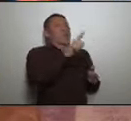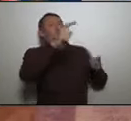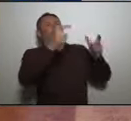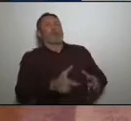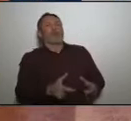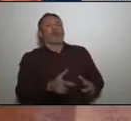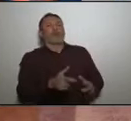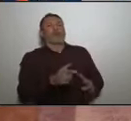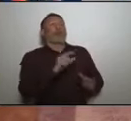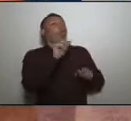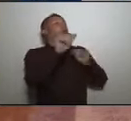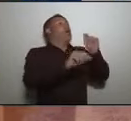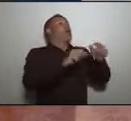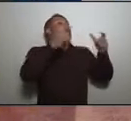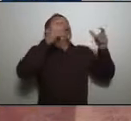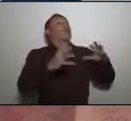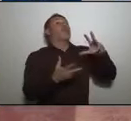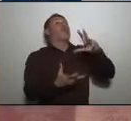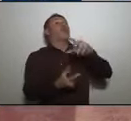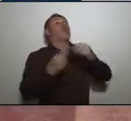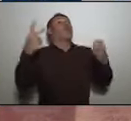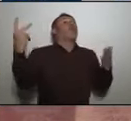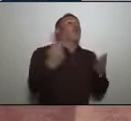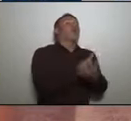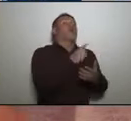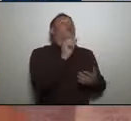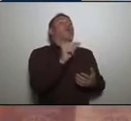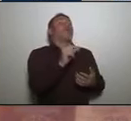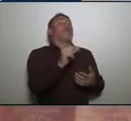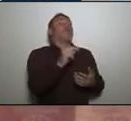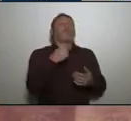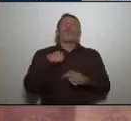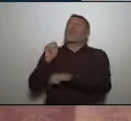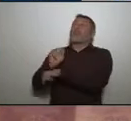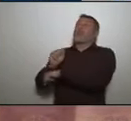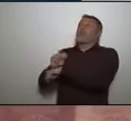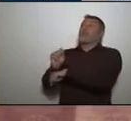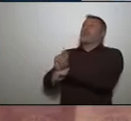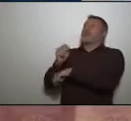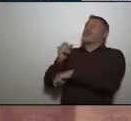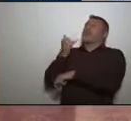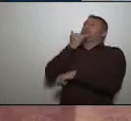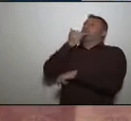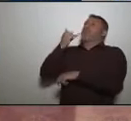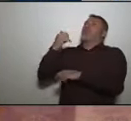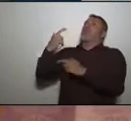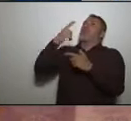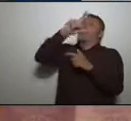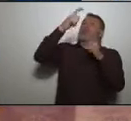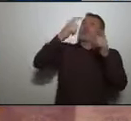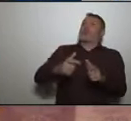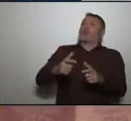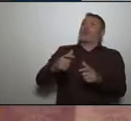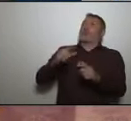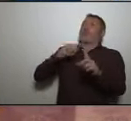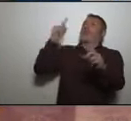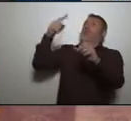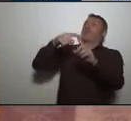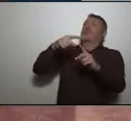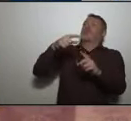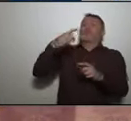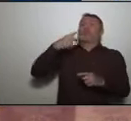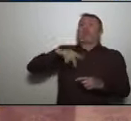certo? Em algum local do mundo, essa carga foi, de alguma maneira, usada para... Teve uma outra finalidade que não o estado